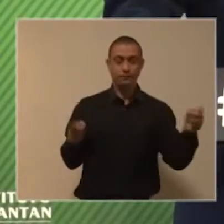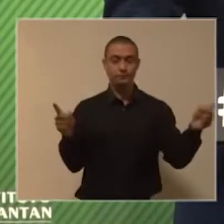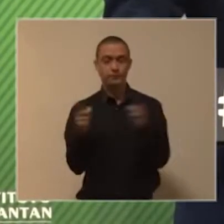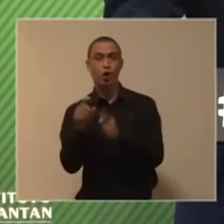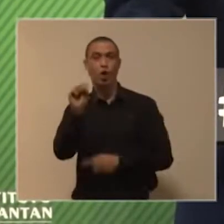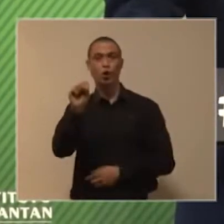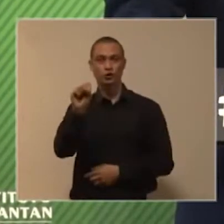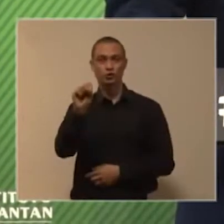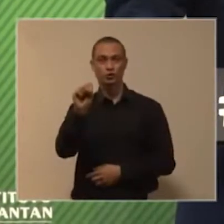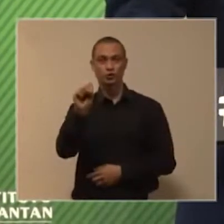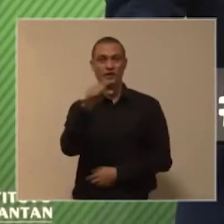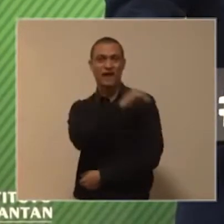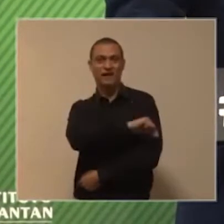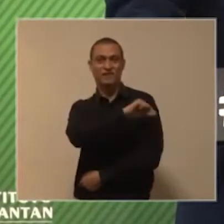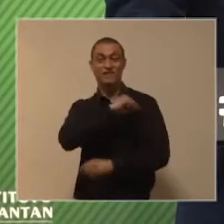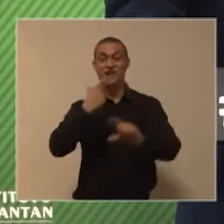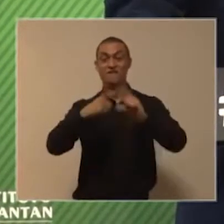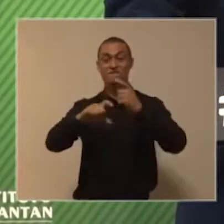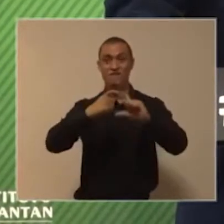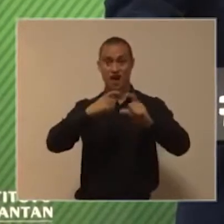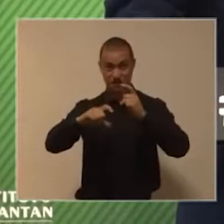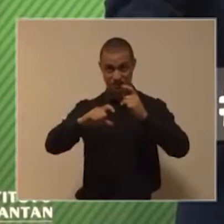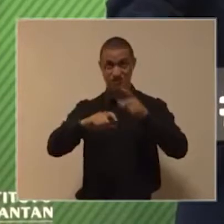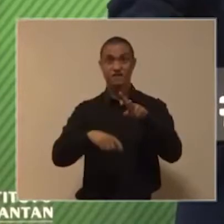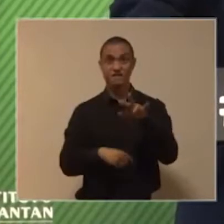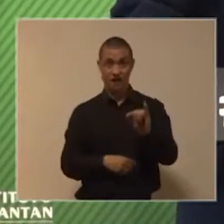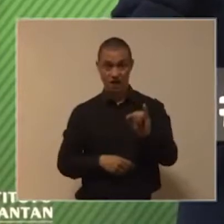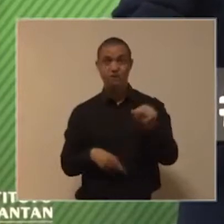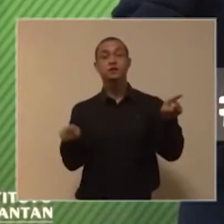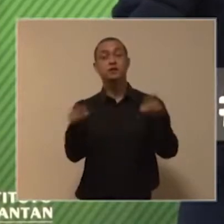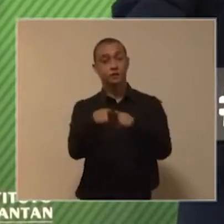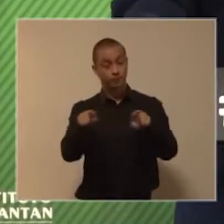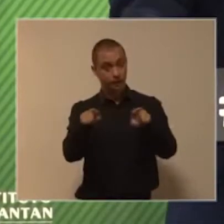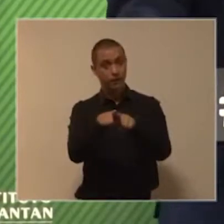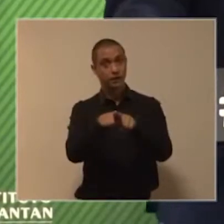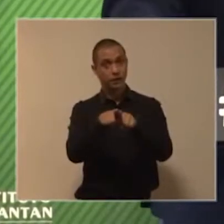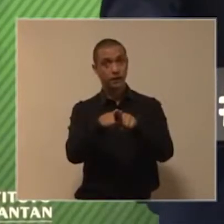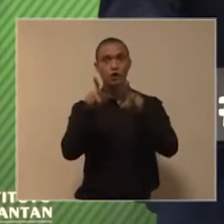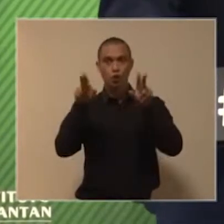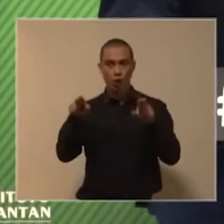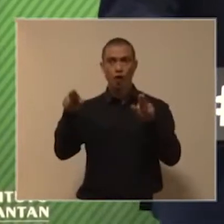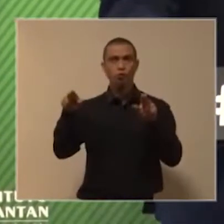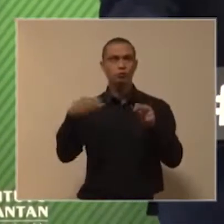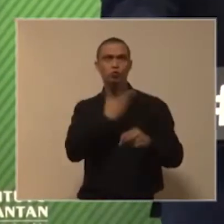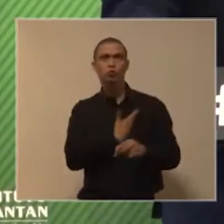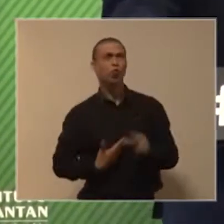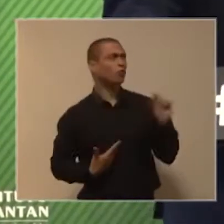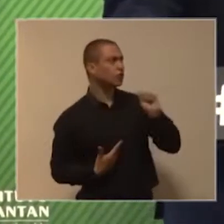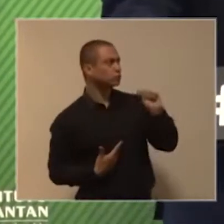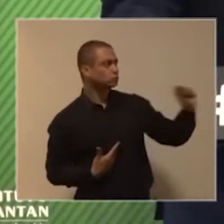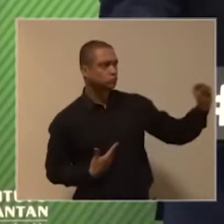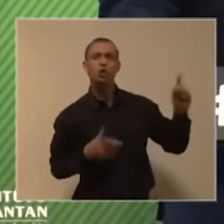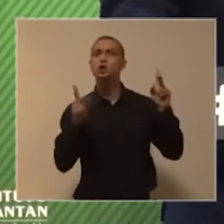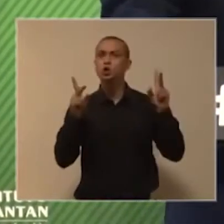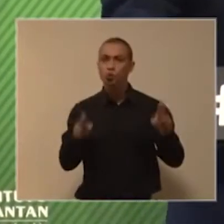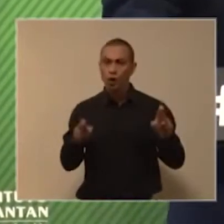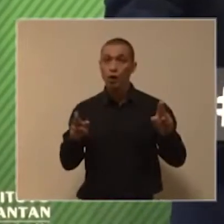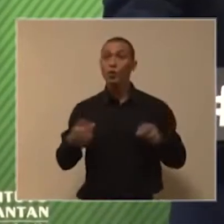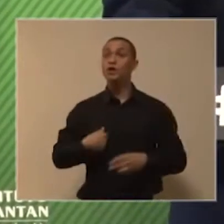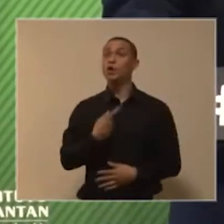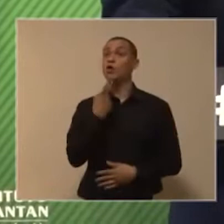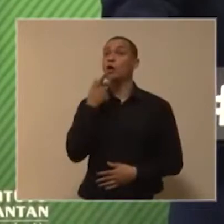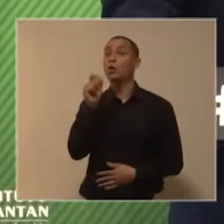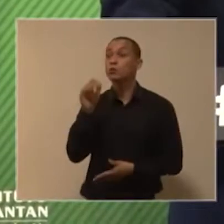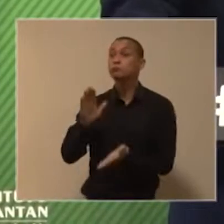dose da vacina da fase estando também na mesma linha dos governadores que aqui estão olhando eu queria